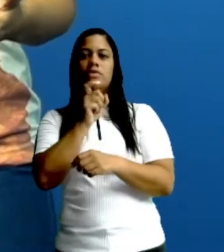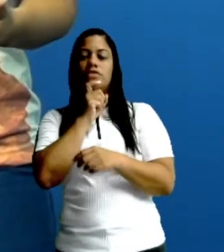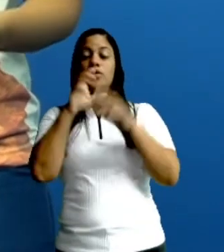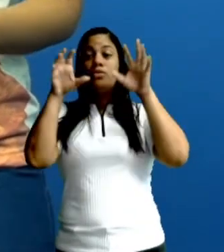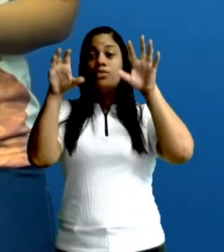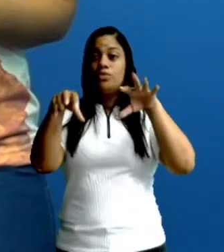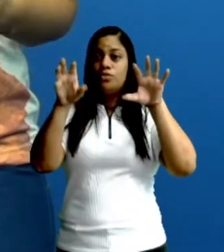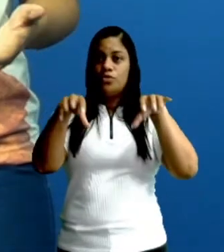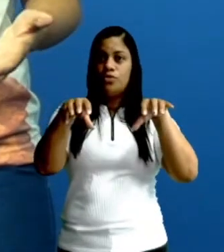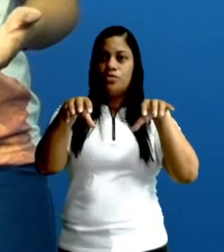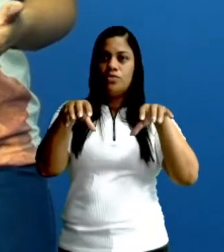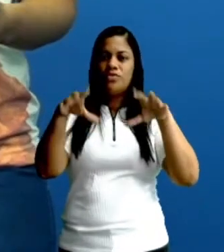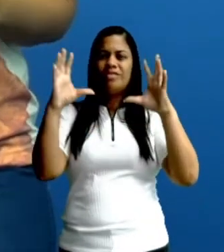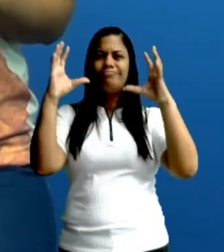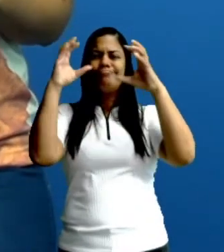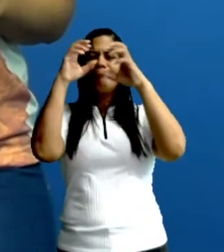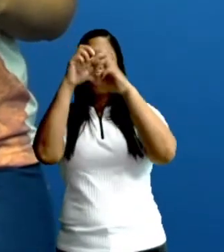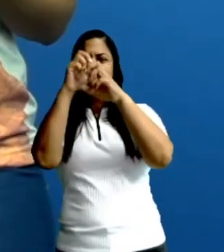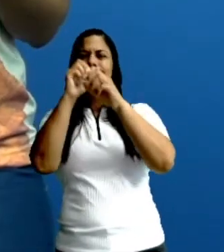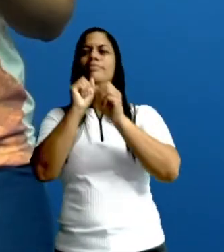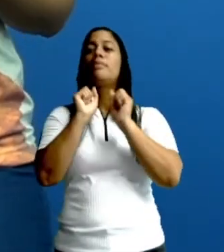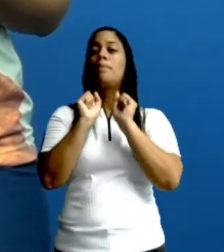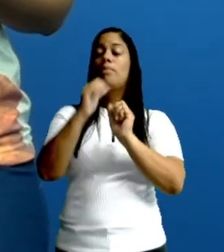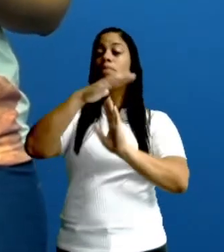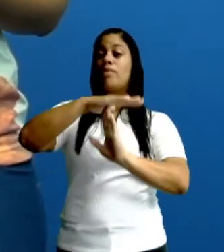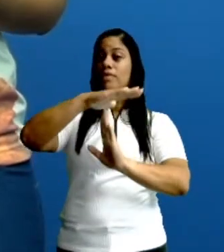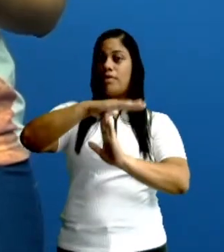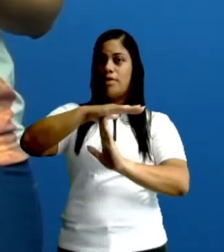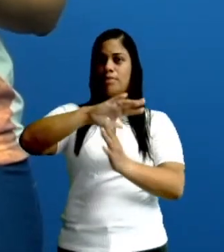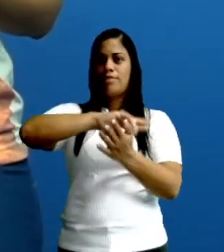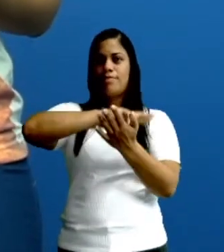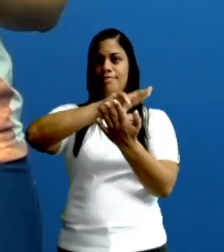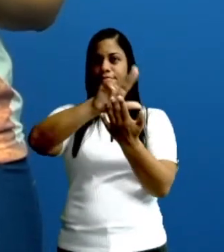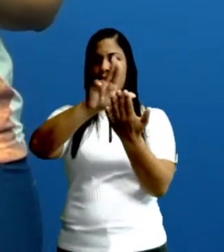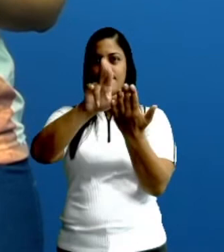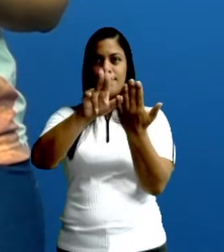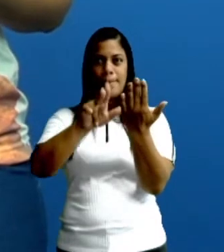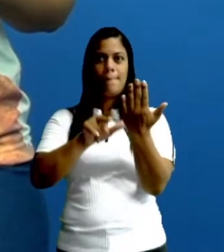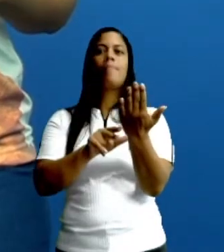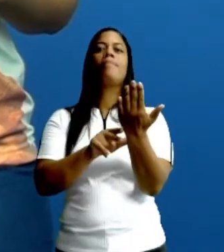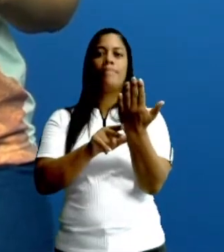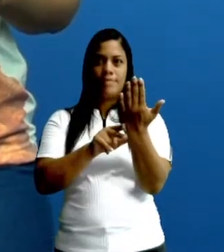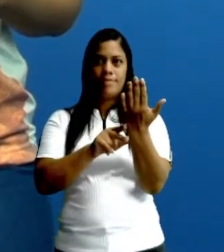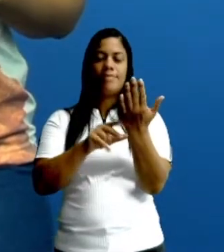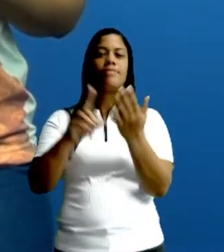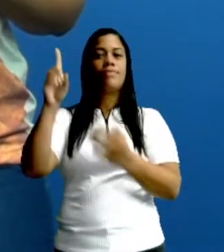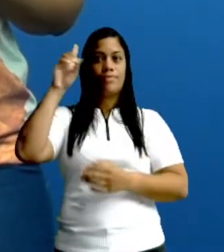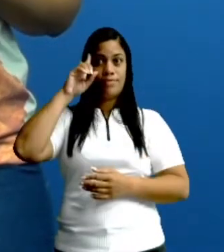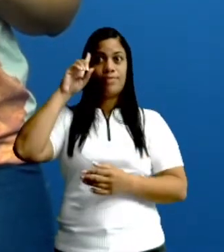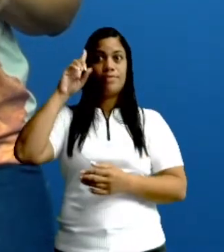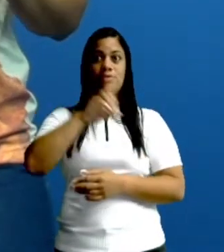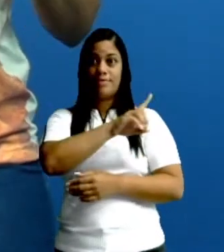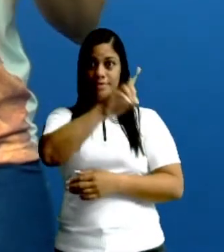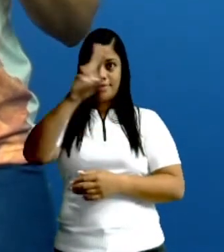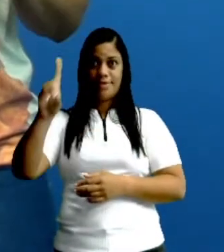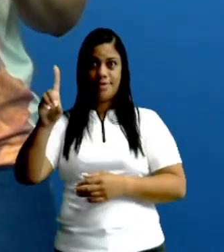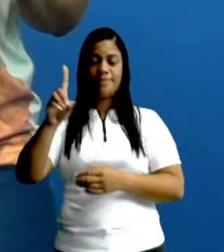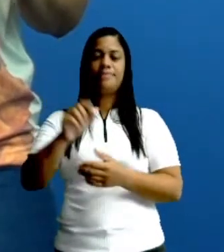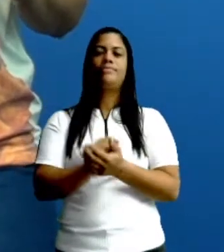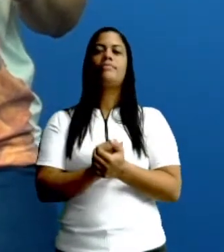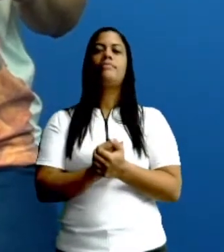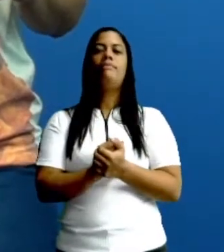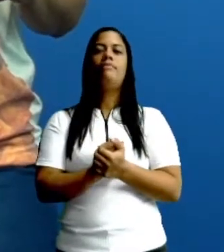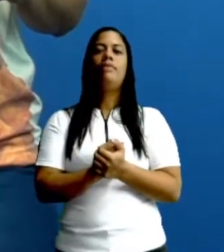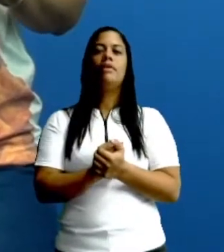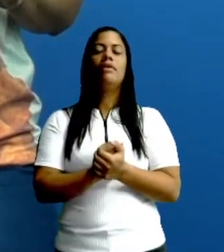com chuva, nublado. Então o tempo ele vai variando ao longo do dia. Já o clima